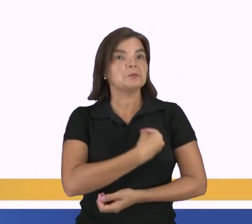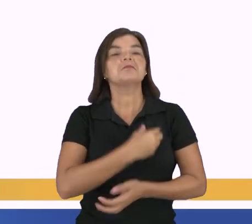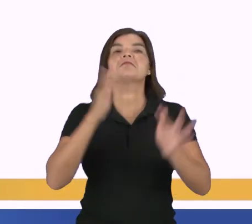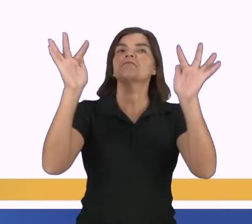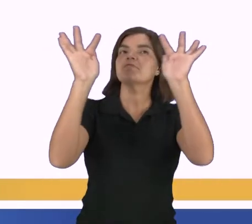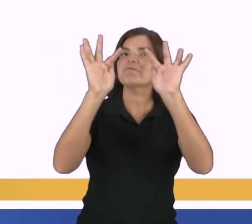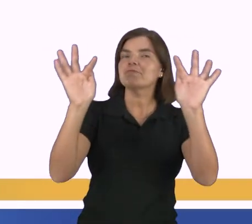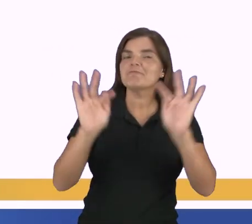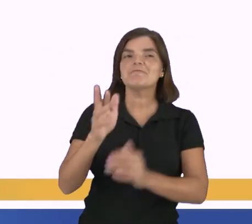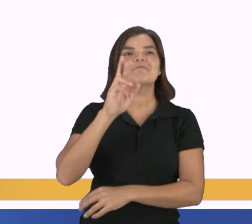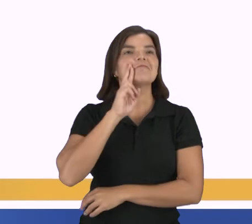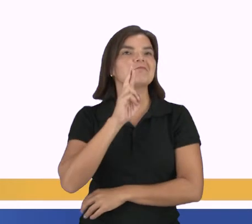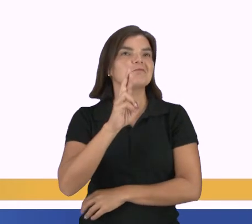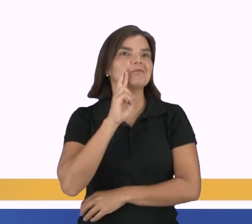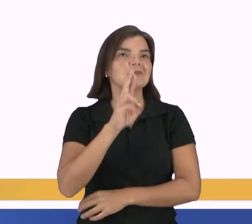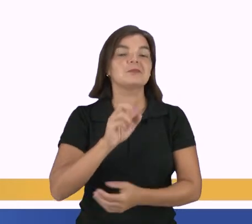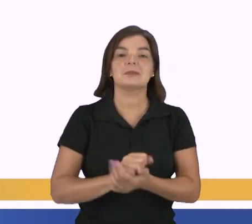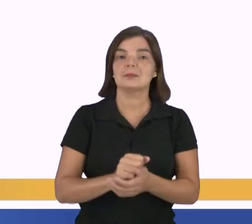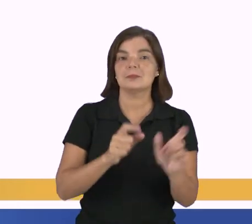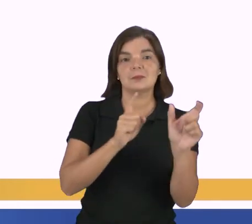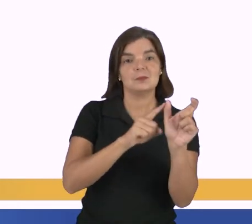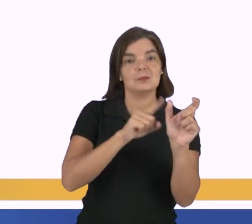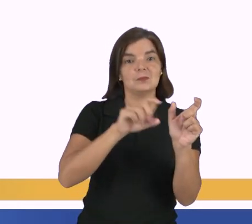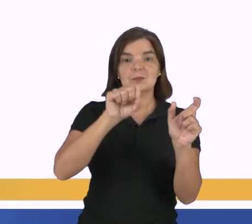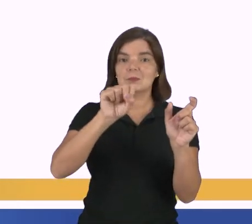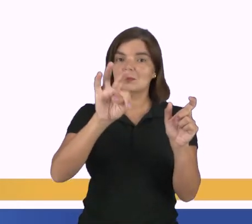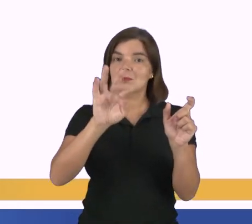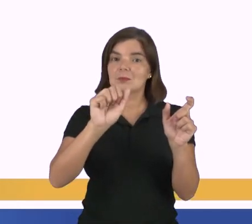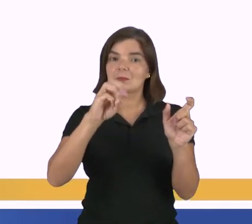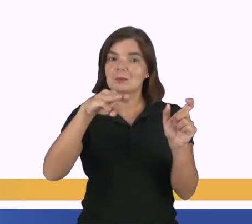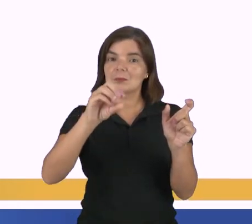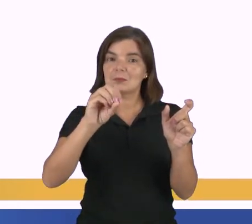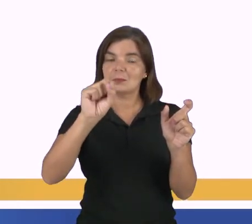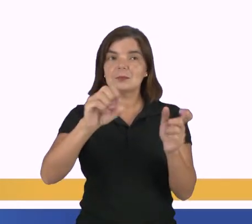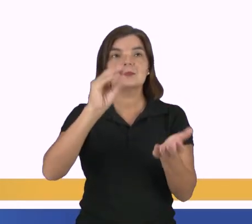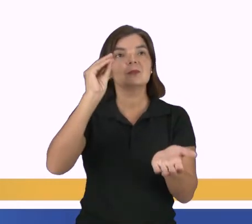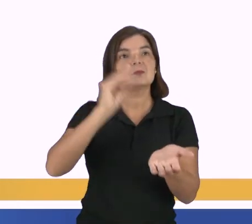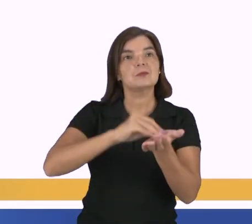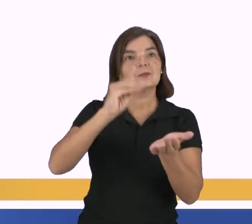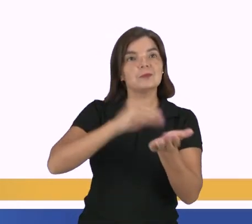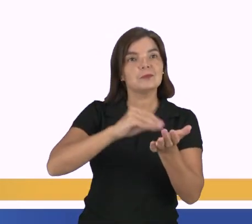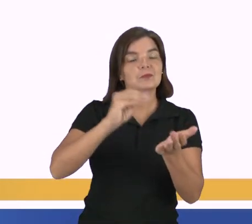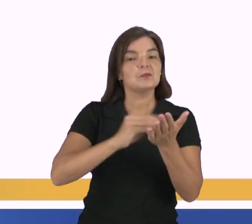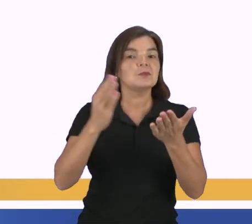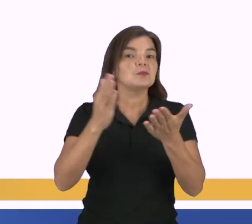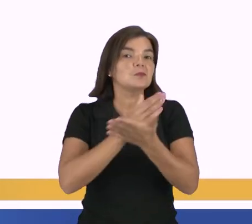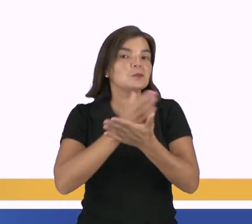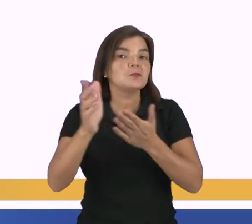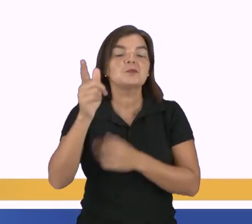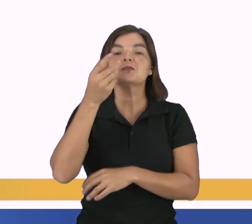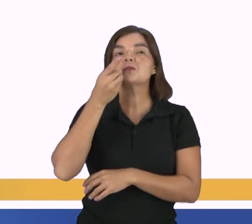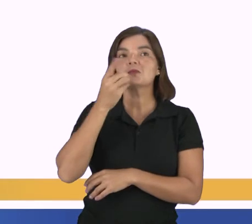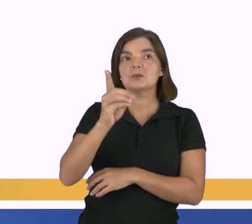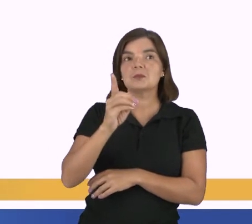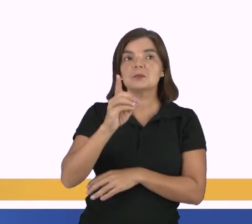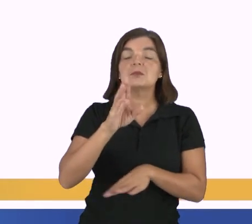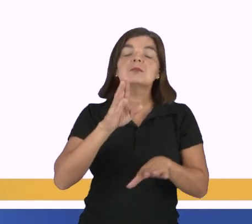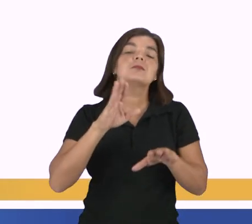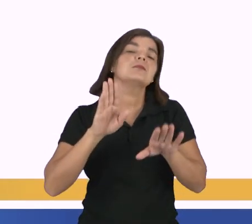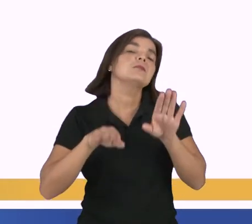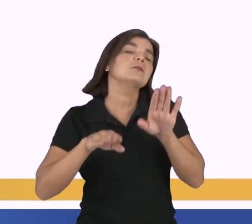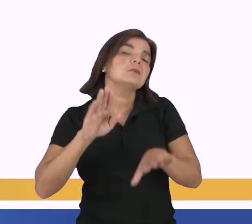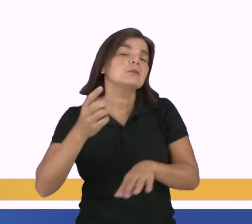os resultados. Esse estamos é verbo. Faltam apenas alguns dias. Talvez eu vá. Nós temos aqui